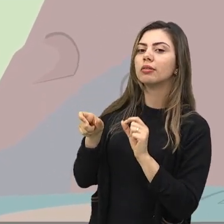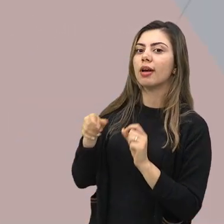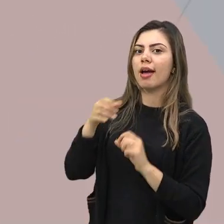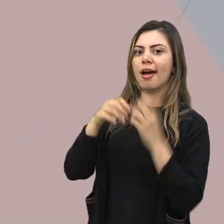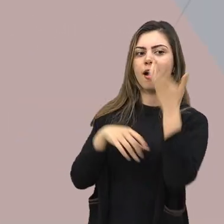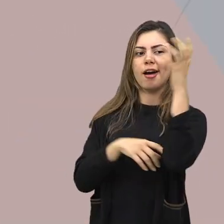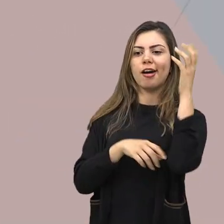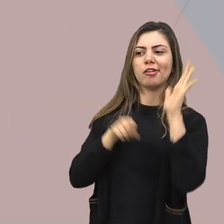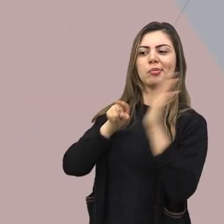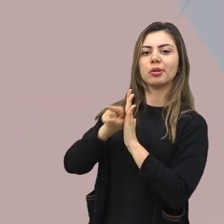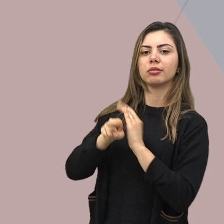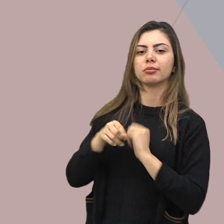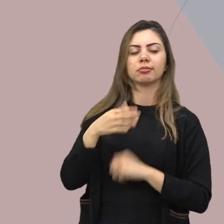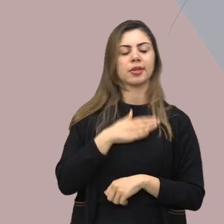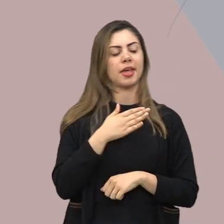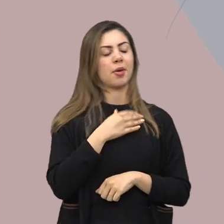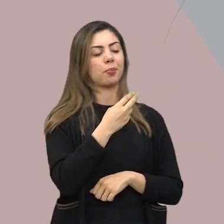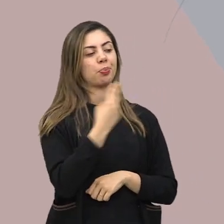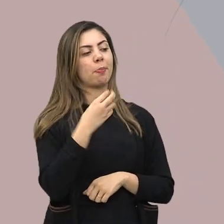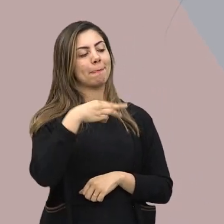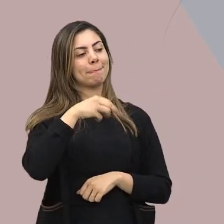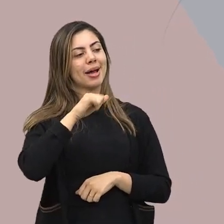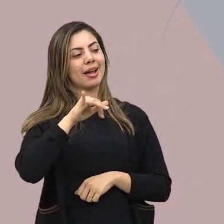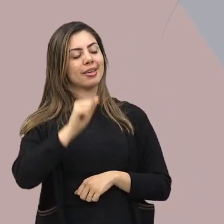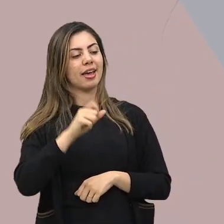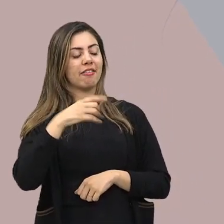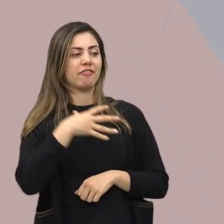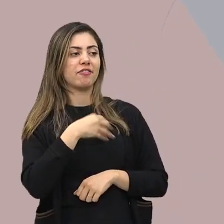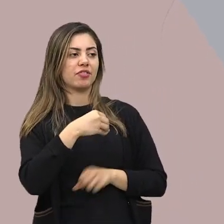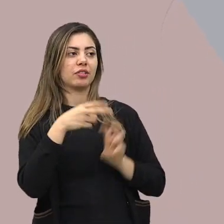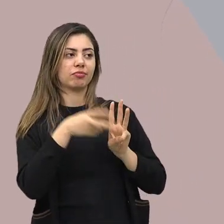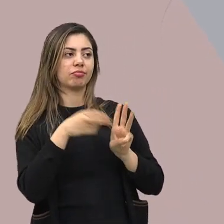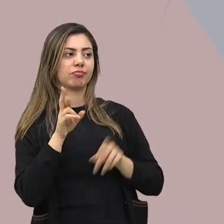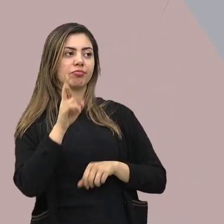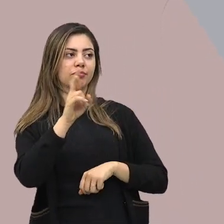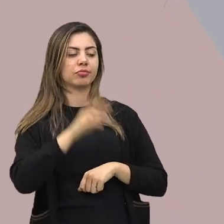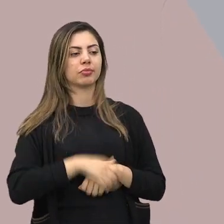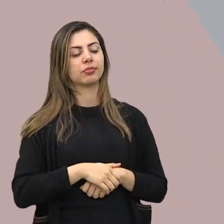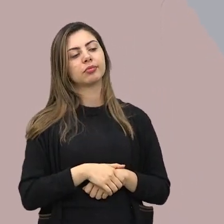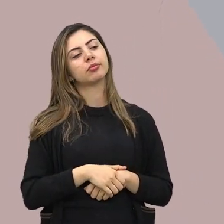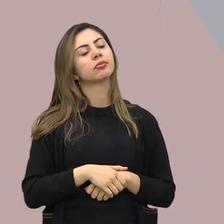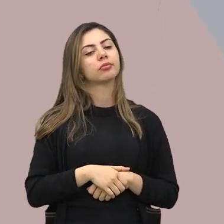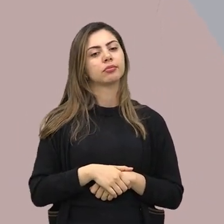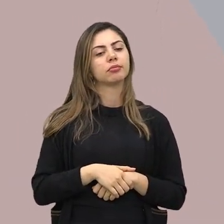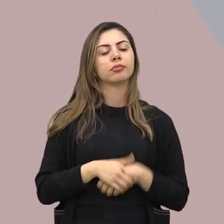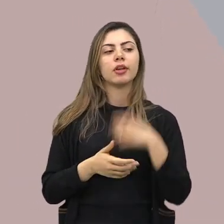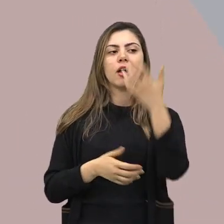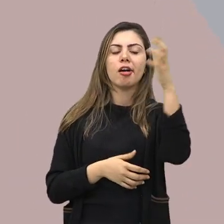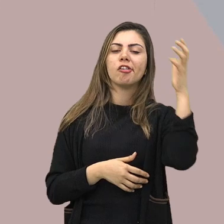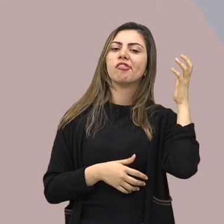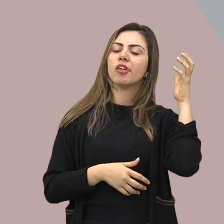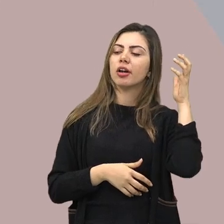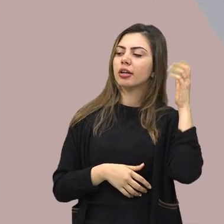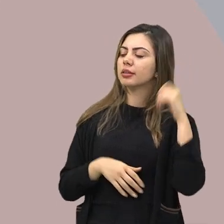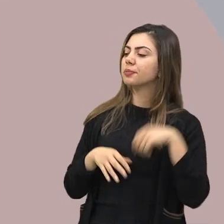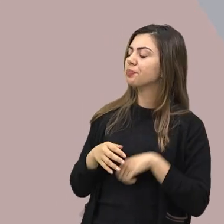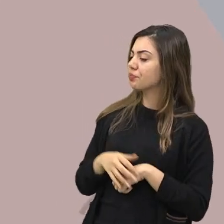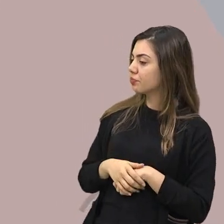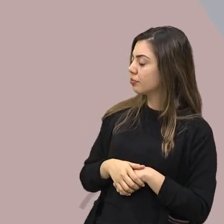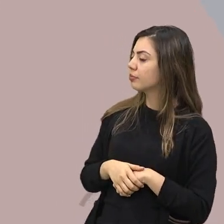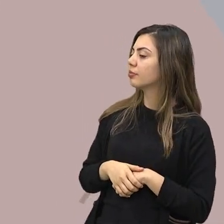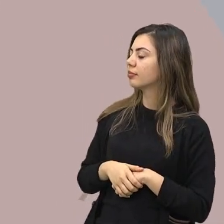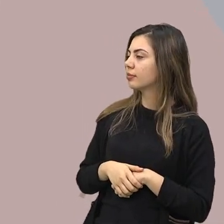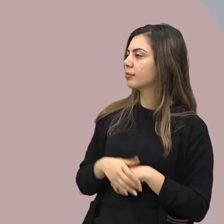árvore. Sou Maia, filha de Kawa, o xamã da nossa tribo. A floresta murmura sobre tua